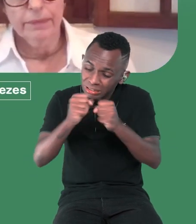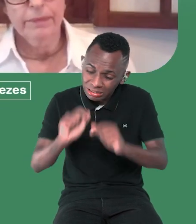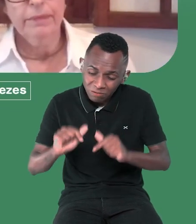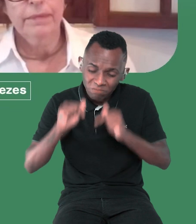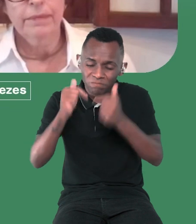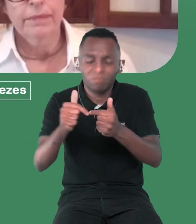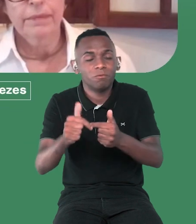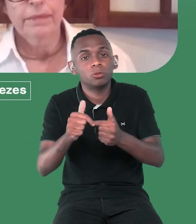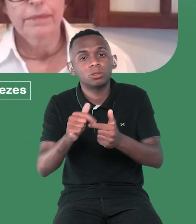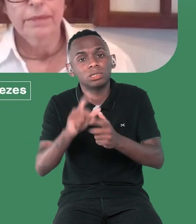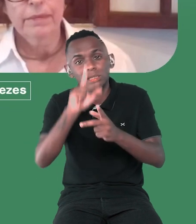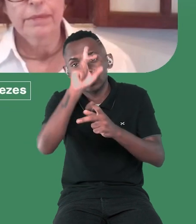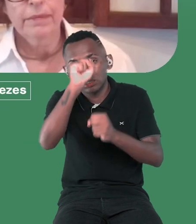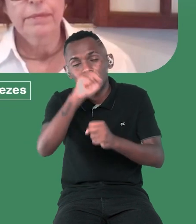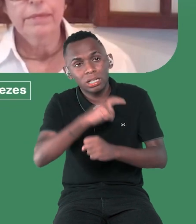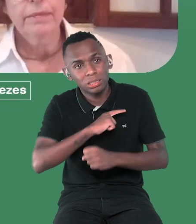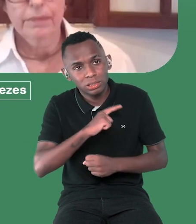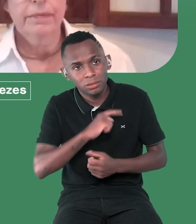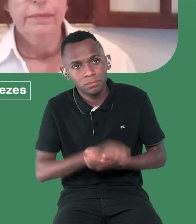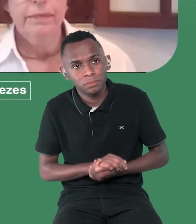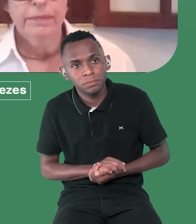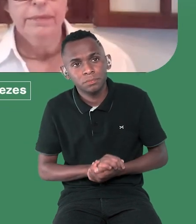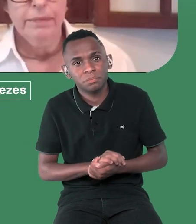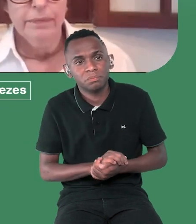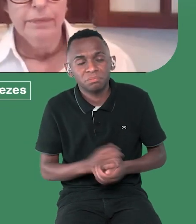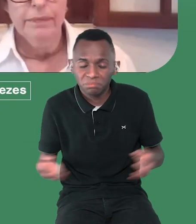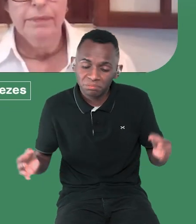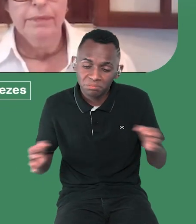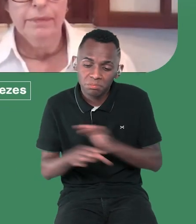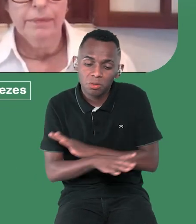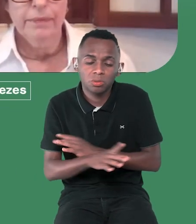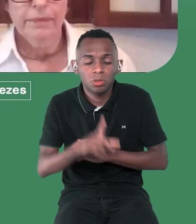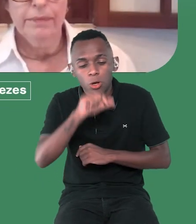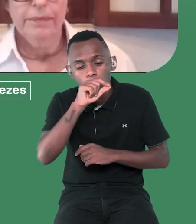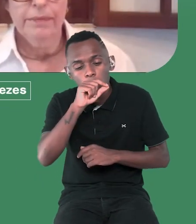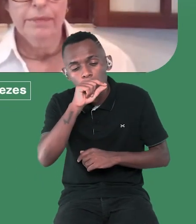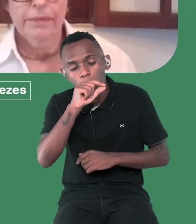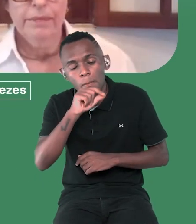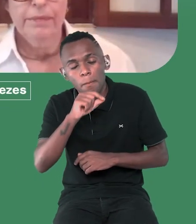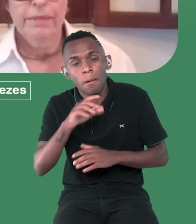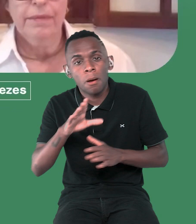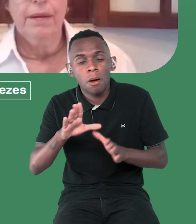arte de uma esquizofrenia que cresce para dentro. Então,